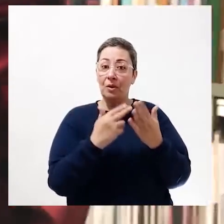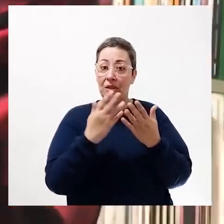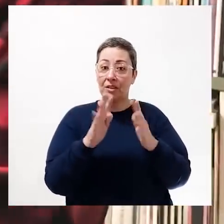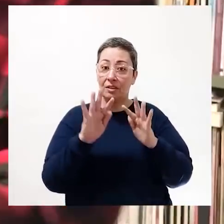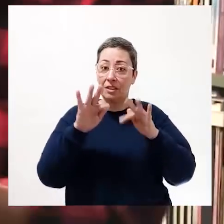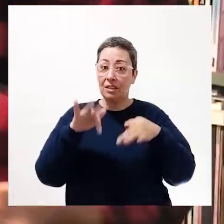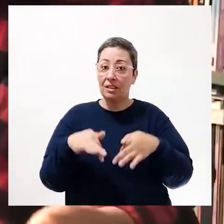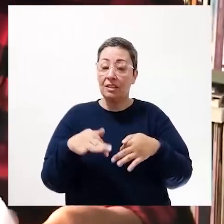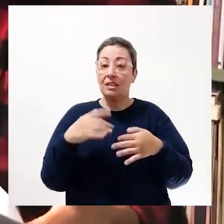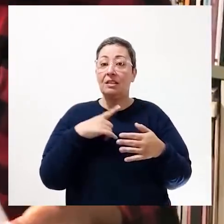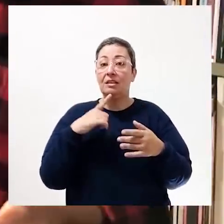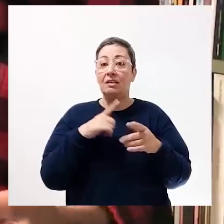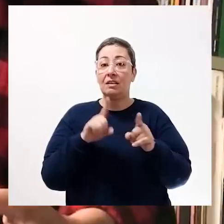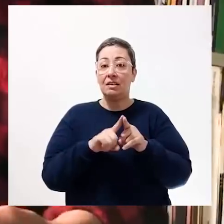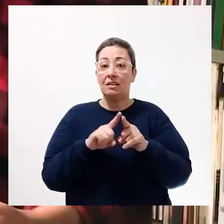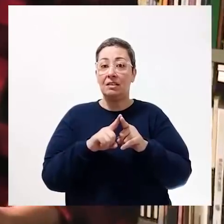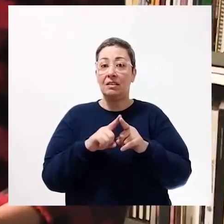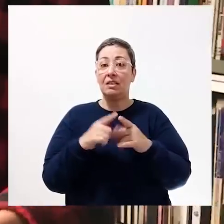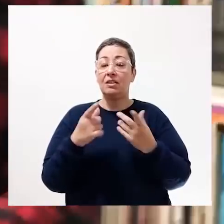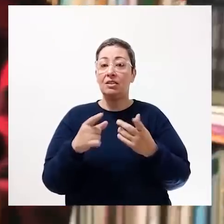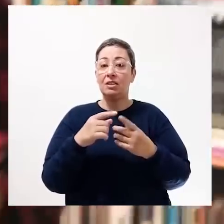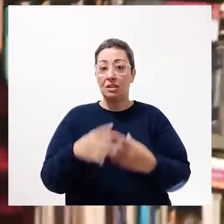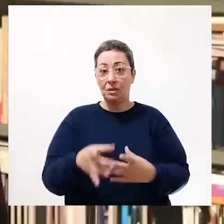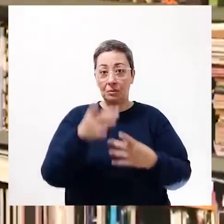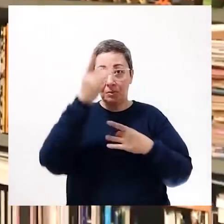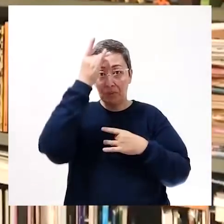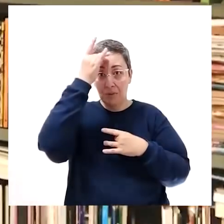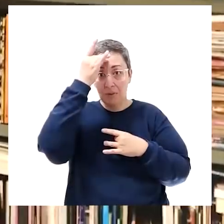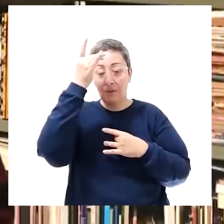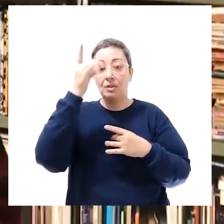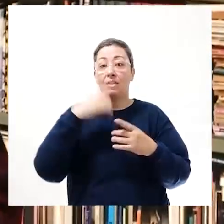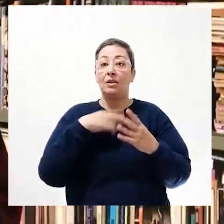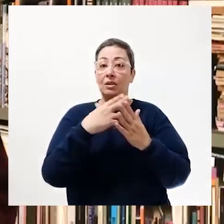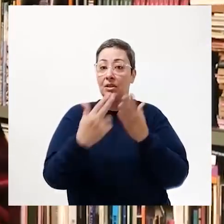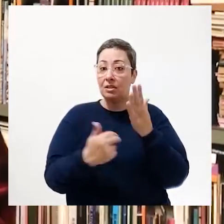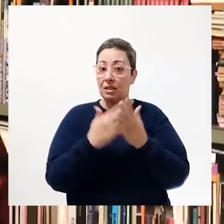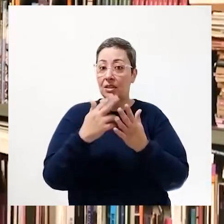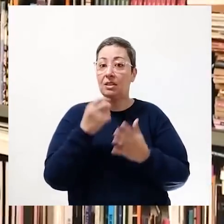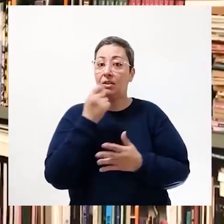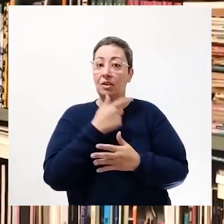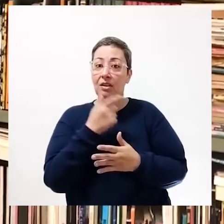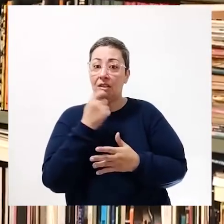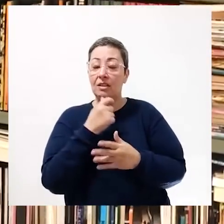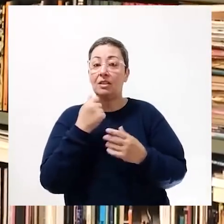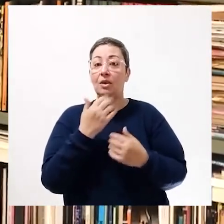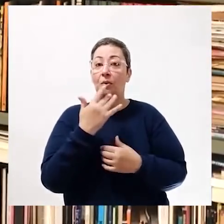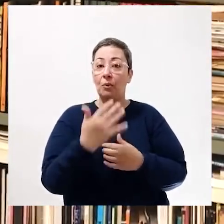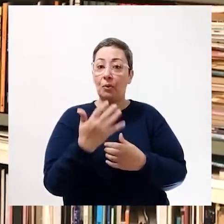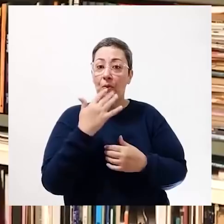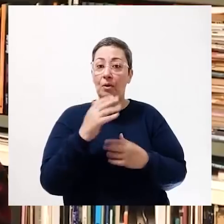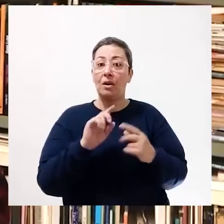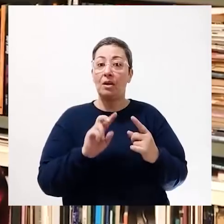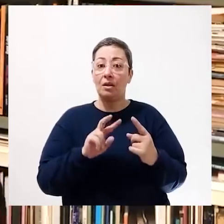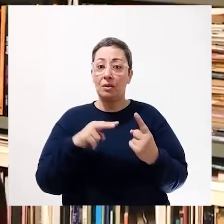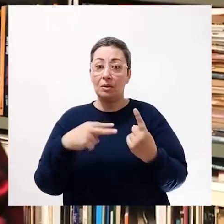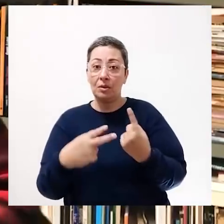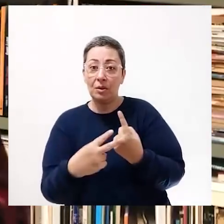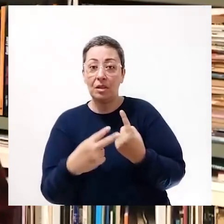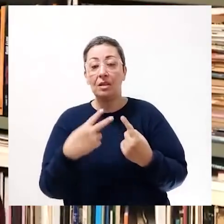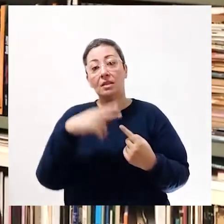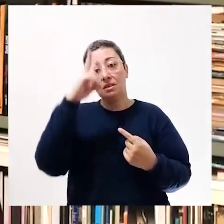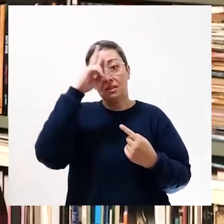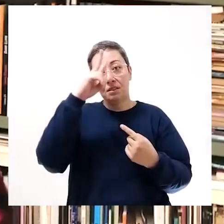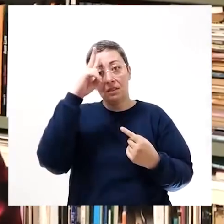quadrinho, finalizando, o quadrinho é isso então, tá? Personagem, desenho com graça, cores,